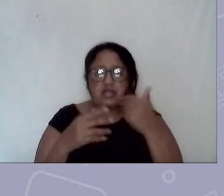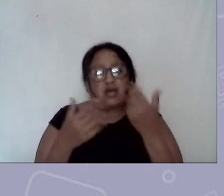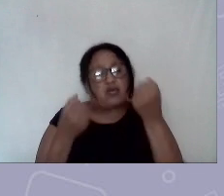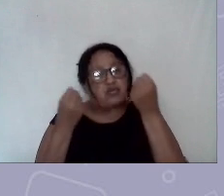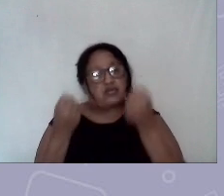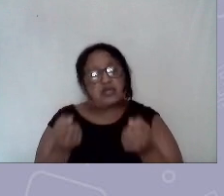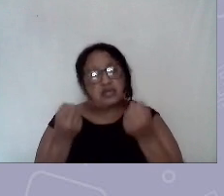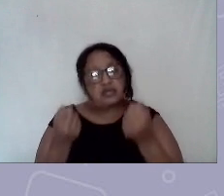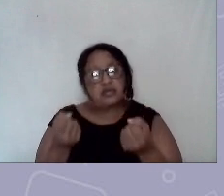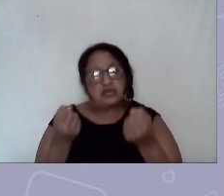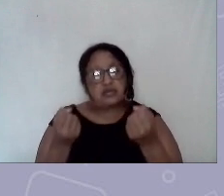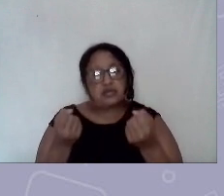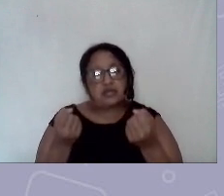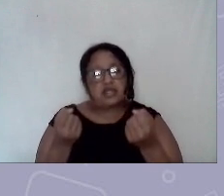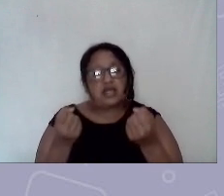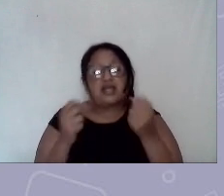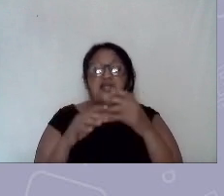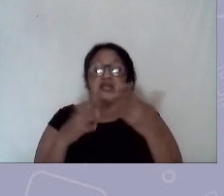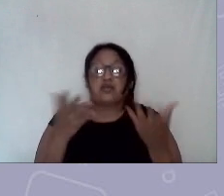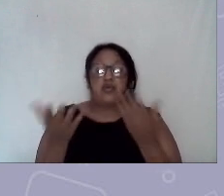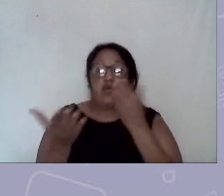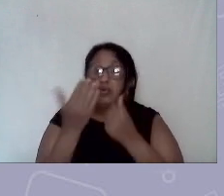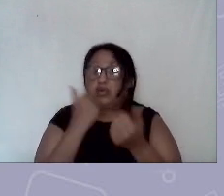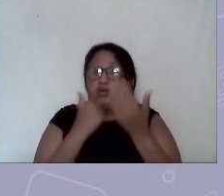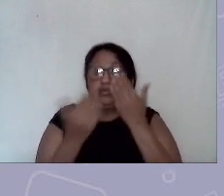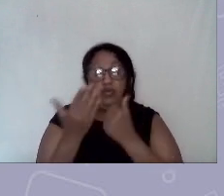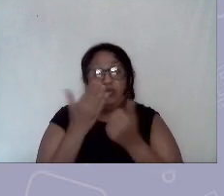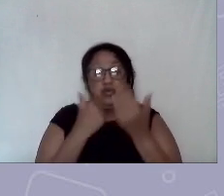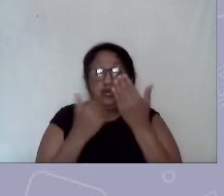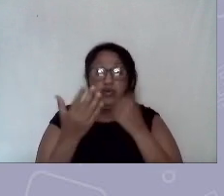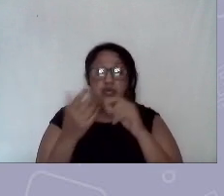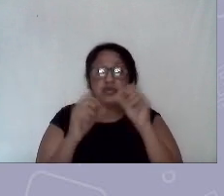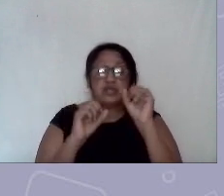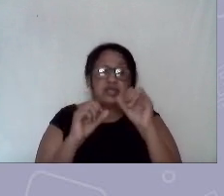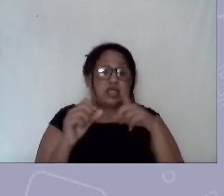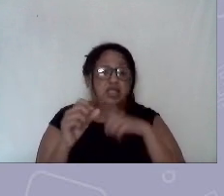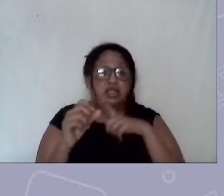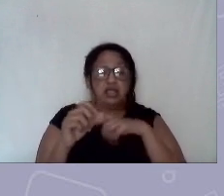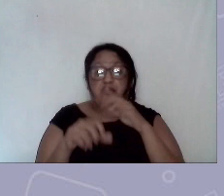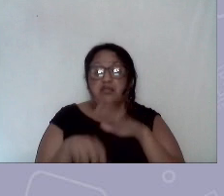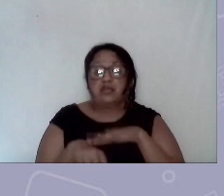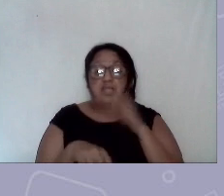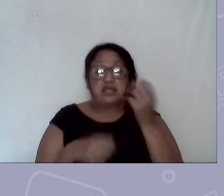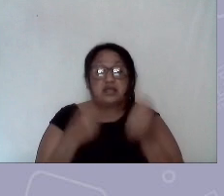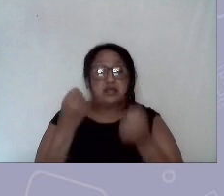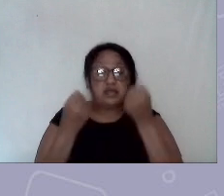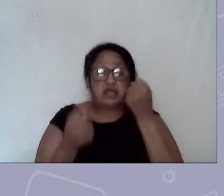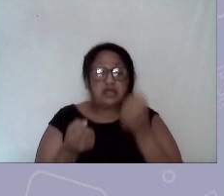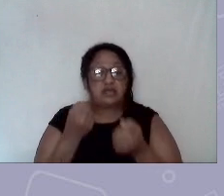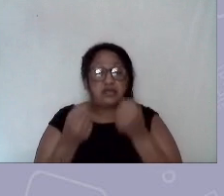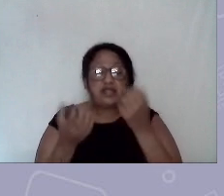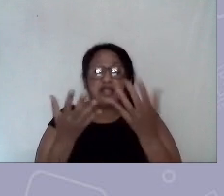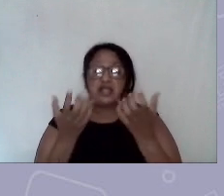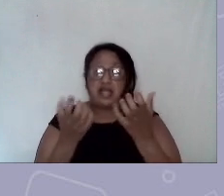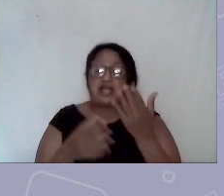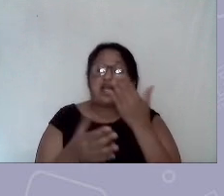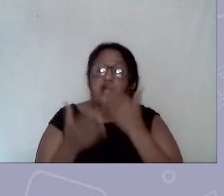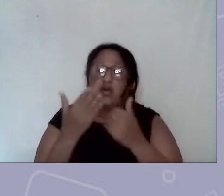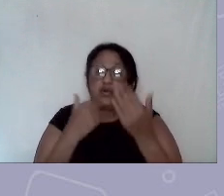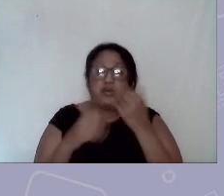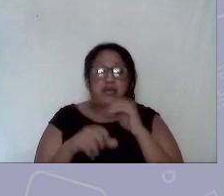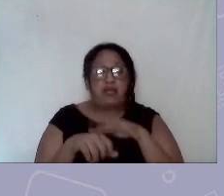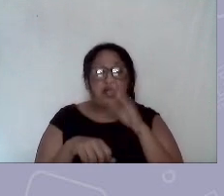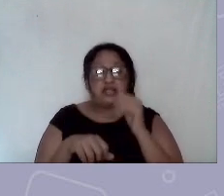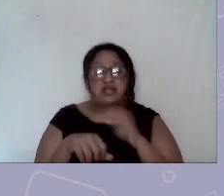ou o tanto que esse animal ingere é proporcional ao peso se ele tem mais peso né? ele vai querer se alimentar mais se ele é mais